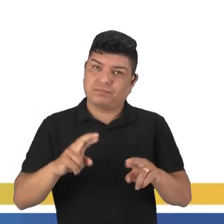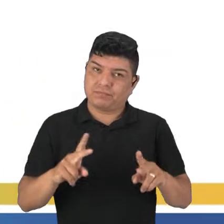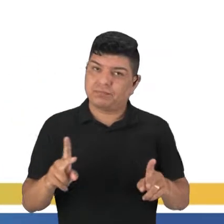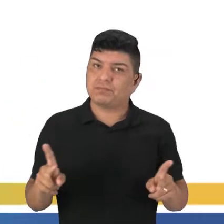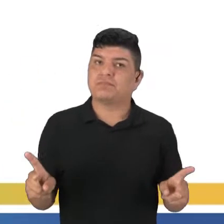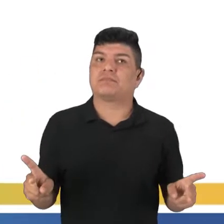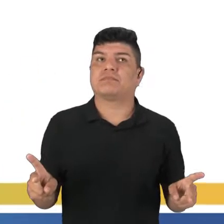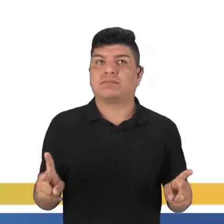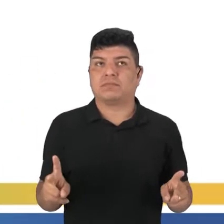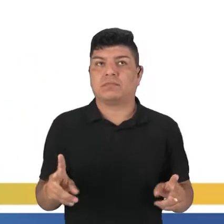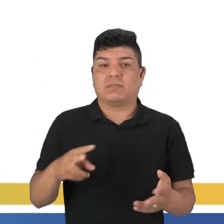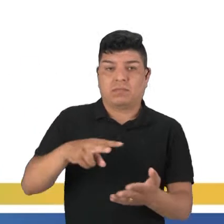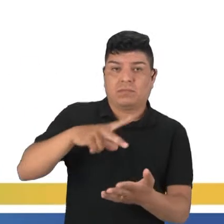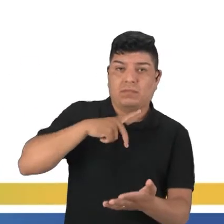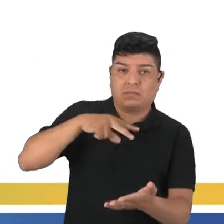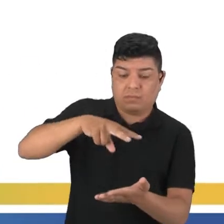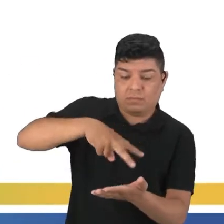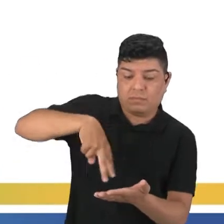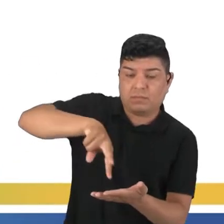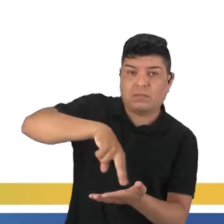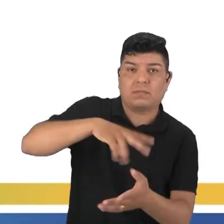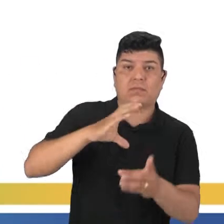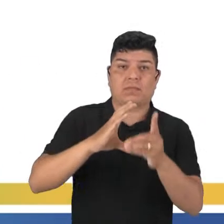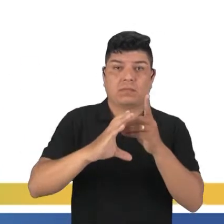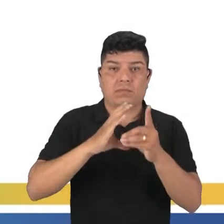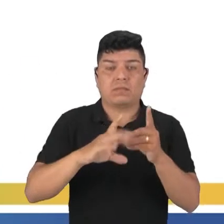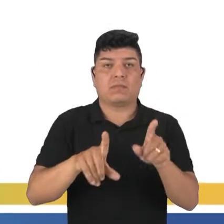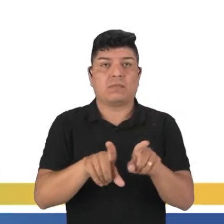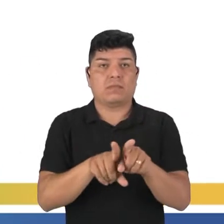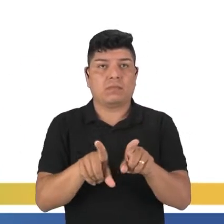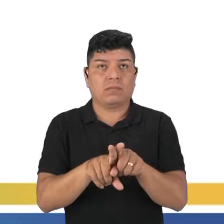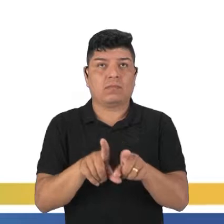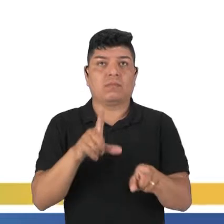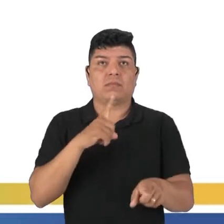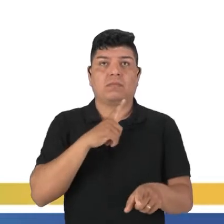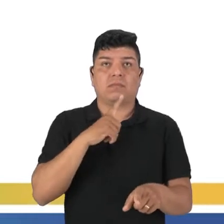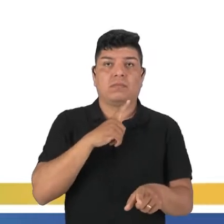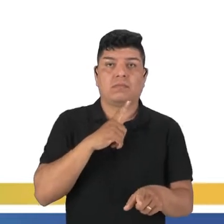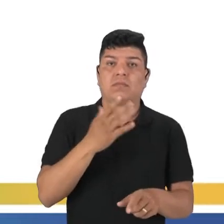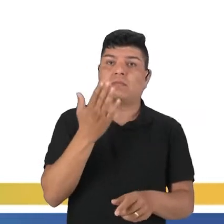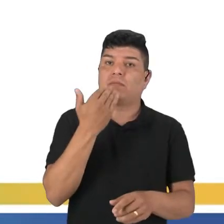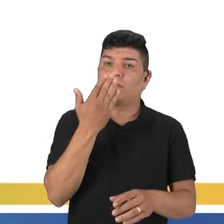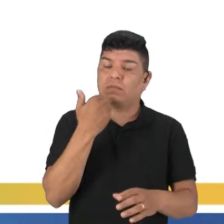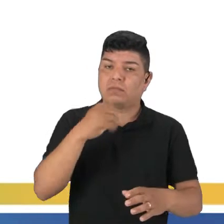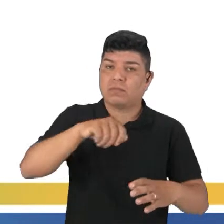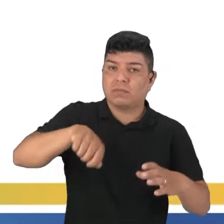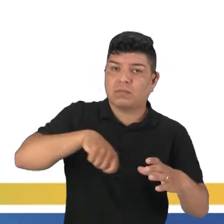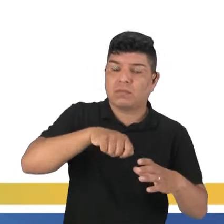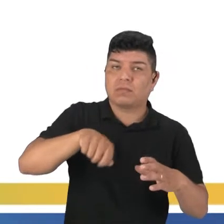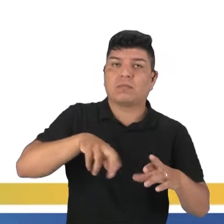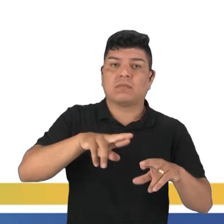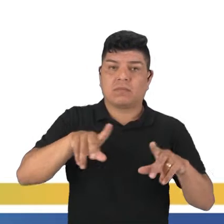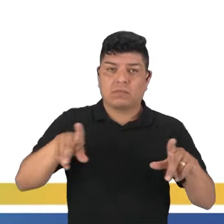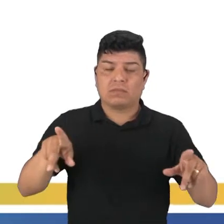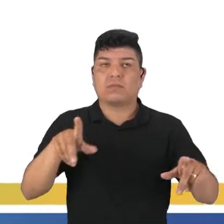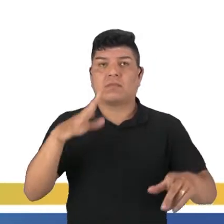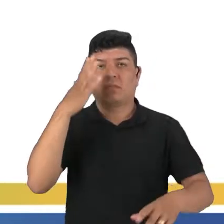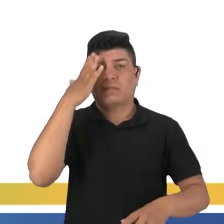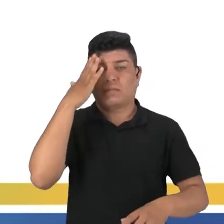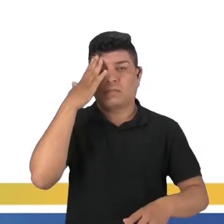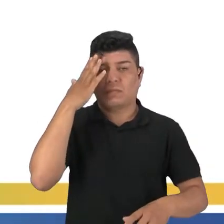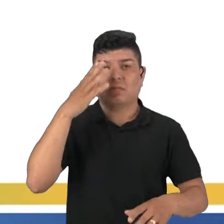A gente tem as danças, os rituais e ali também a gente tem a culinária, a alimentação, Porque nós sabemos